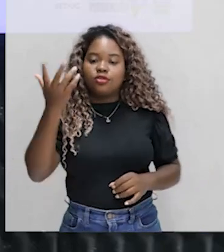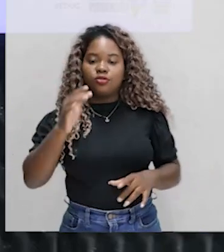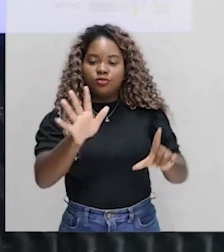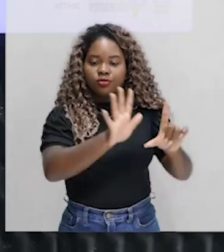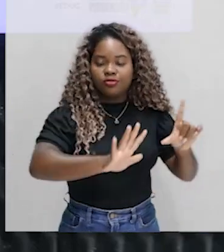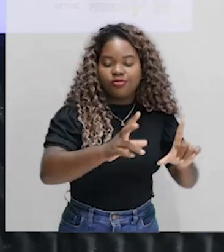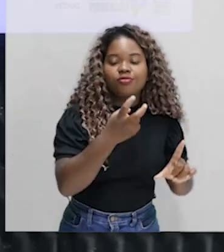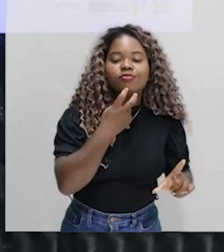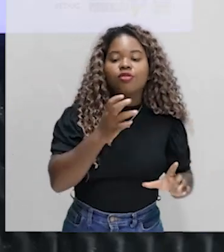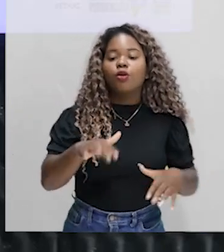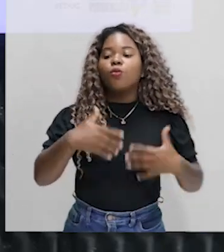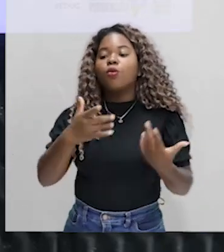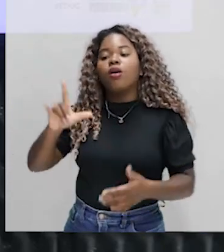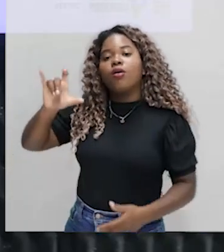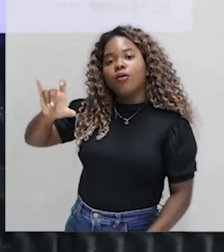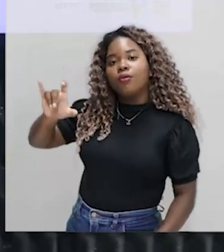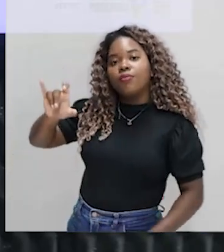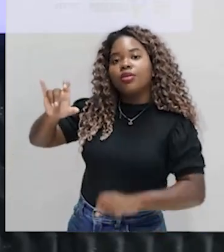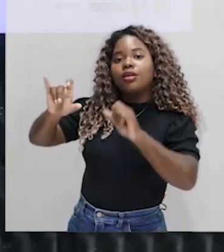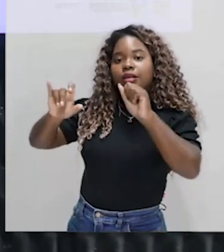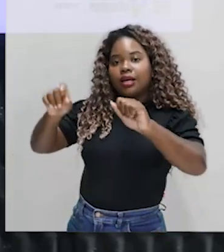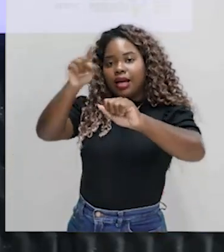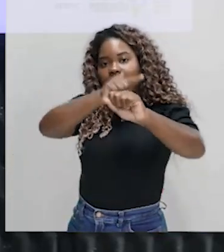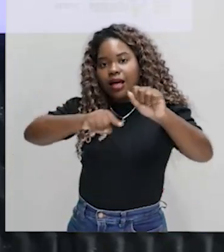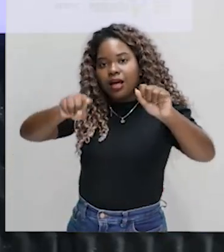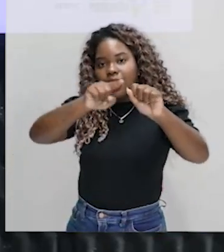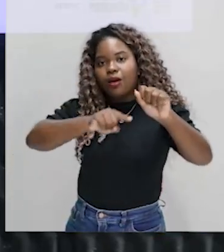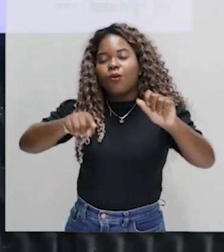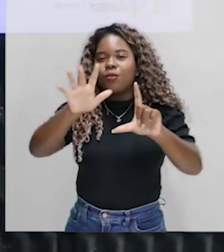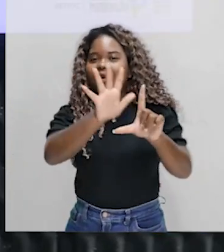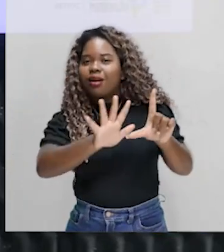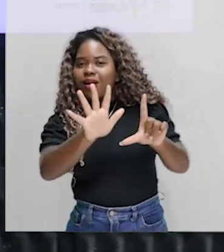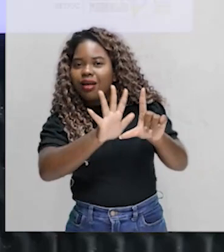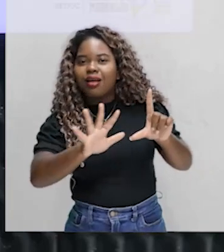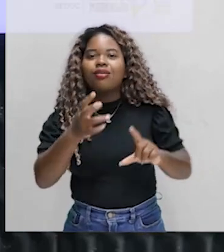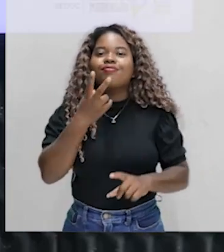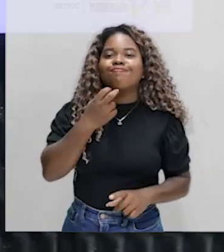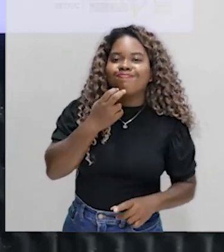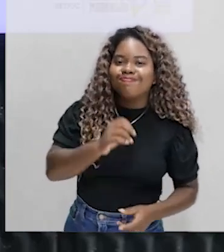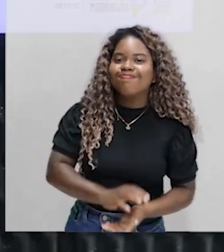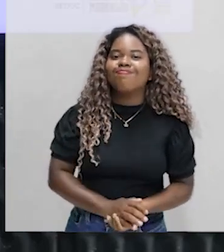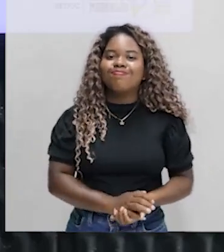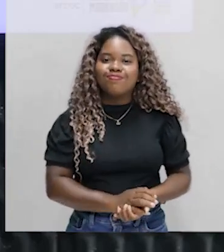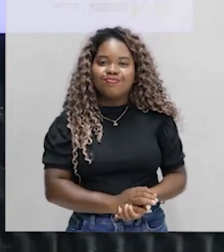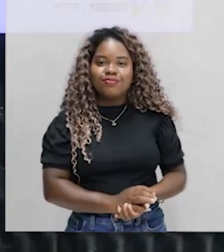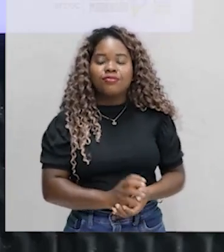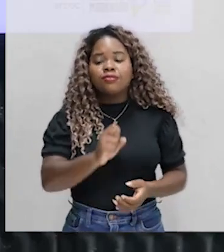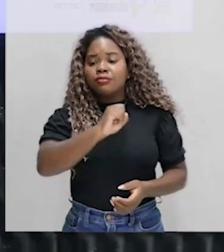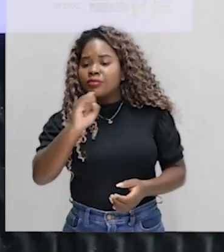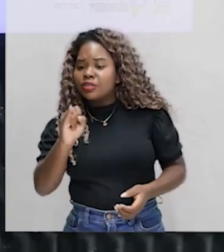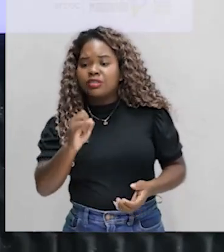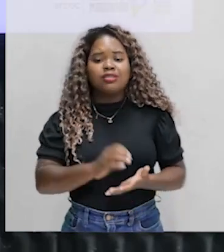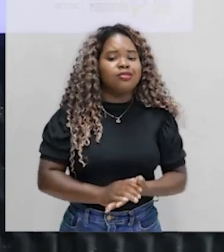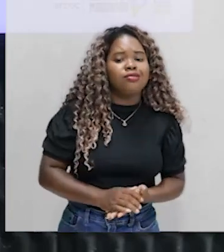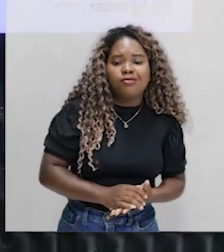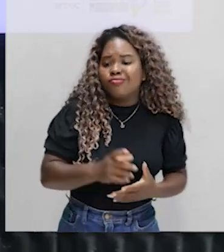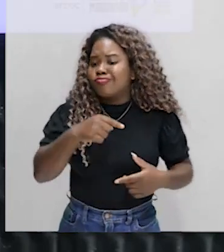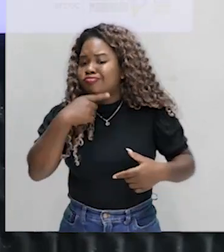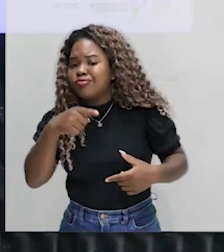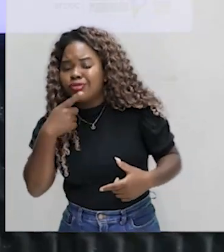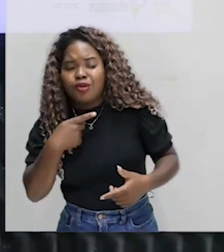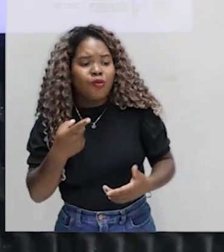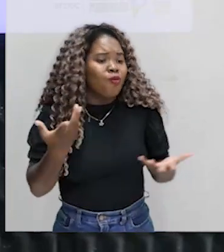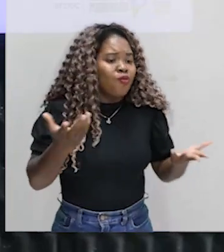Gonçalves Dias. Qual é o Instagram? @plataforma Gonçalves Dias. E se de tudo não deu para acompanhar nenhuma dos dois